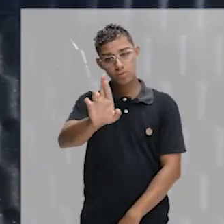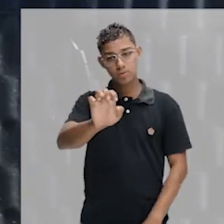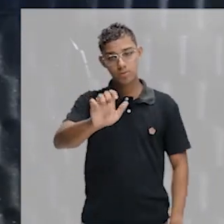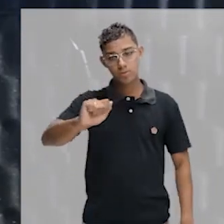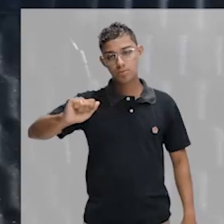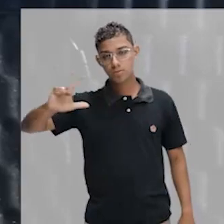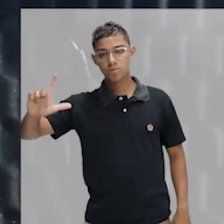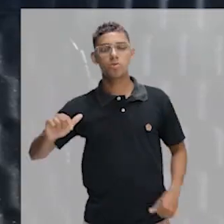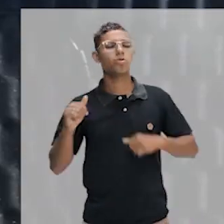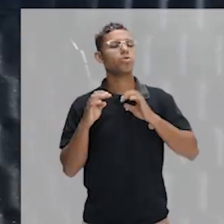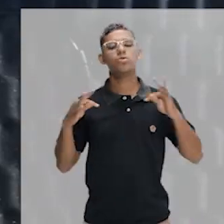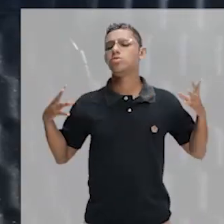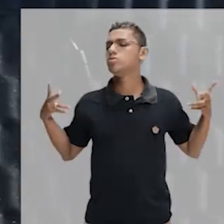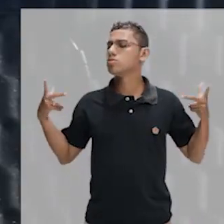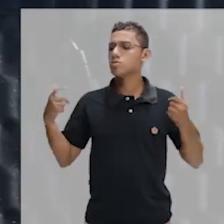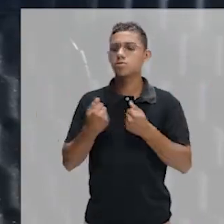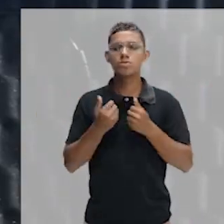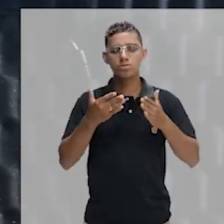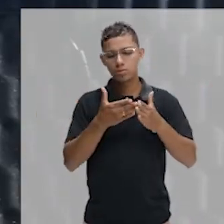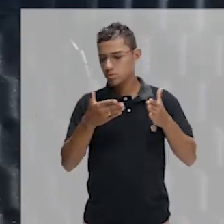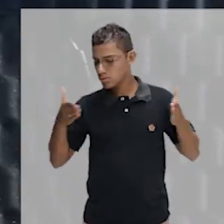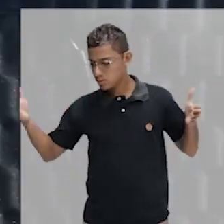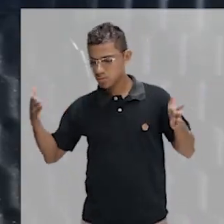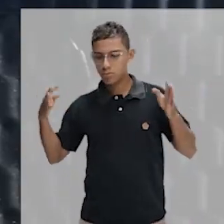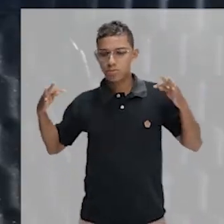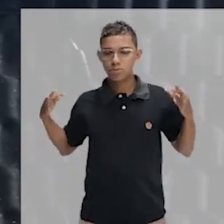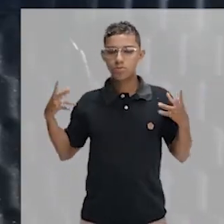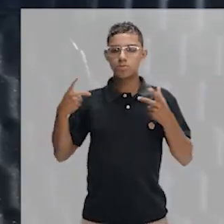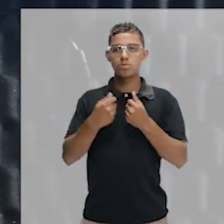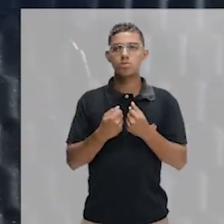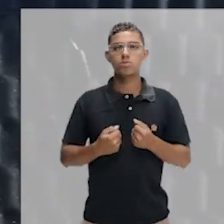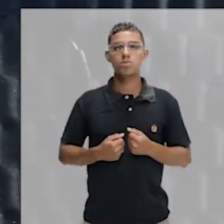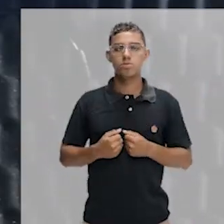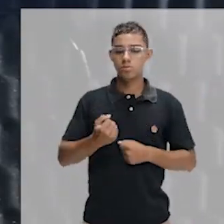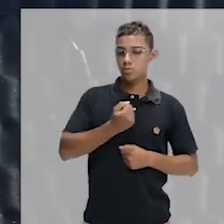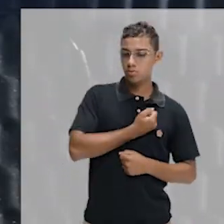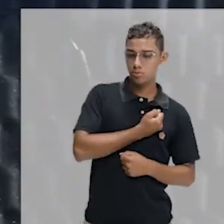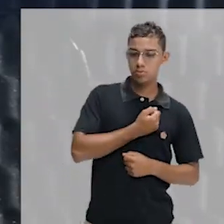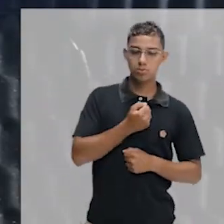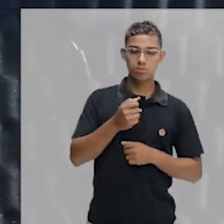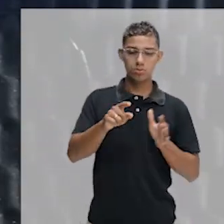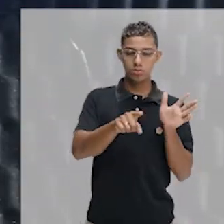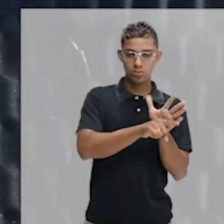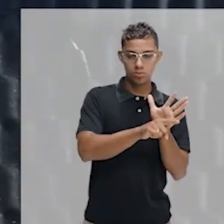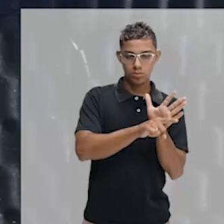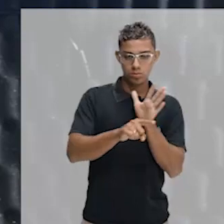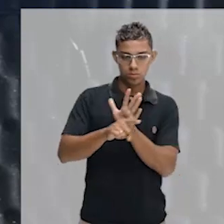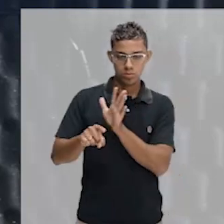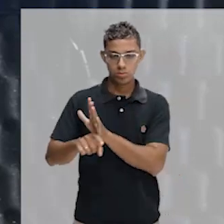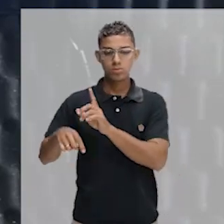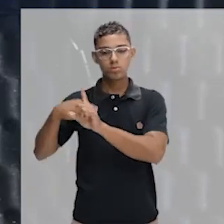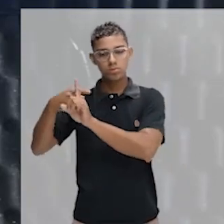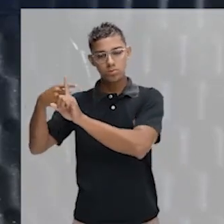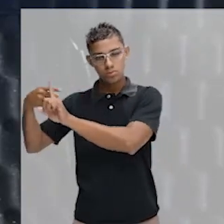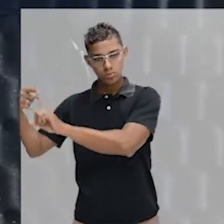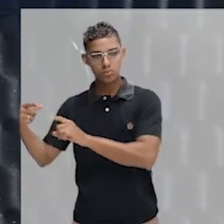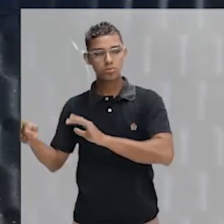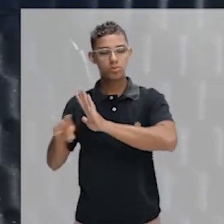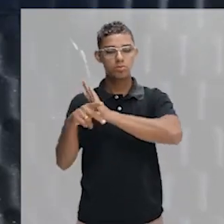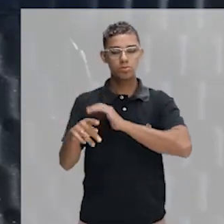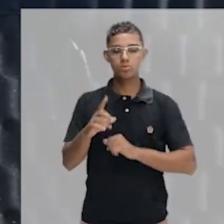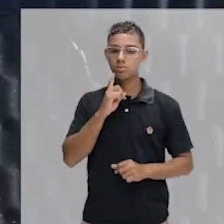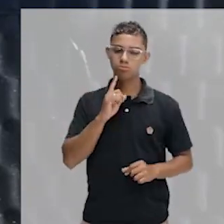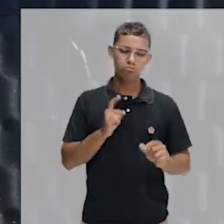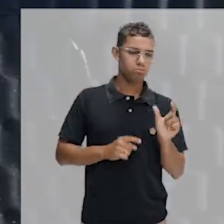o eixo X todos os valores que fazem parte do eixo X negativos positivos e o zero tá que eu posso utilizar que eu só peguei